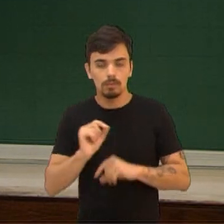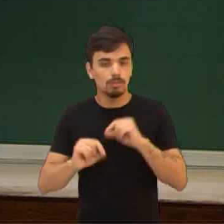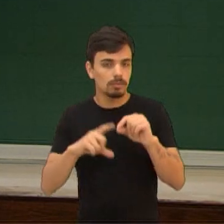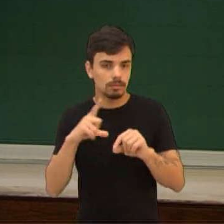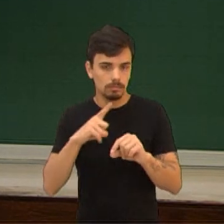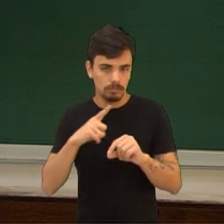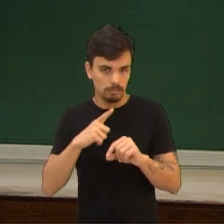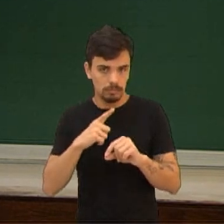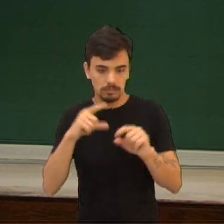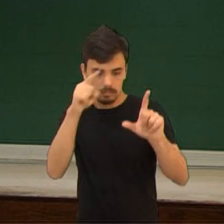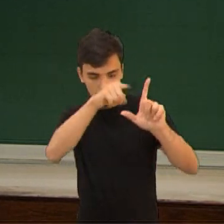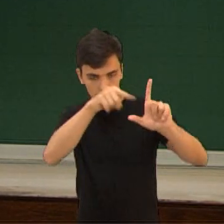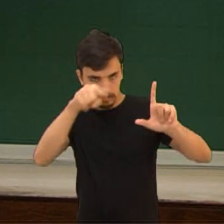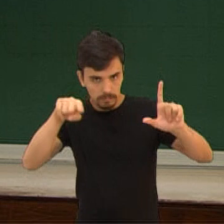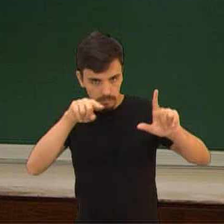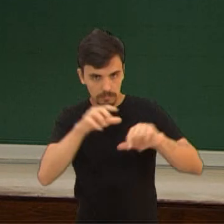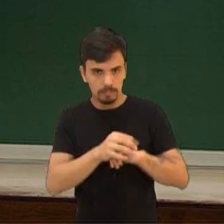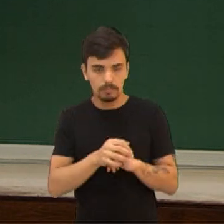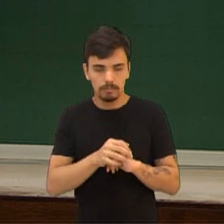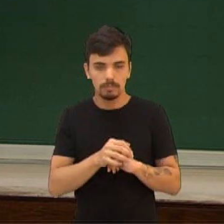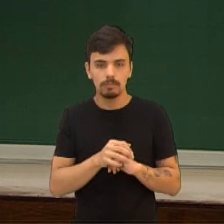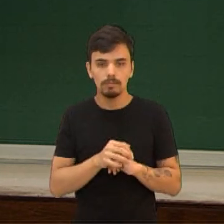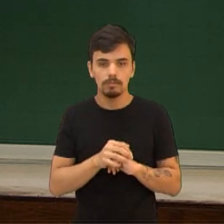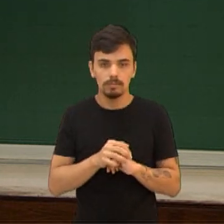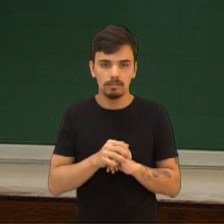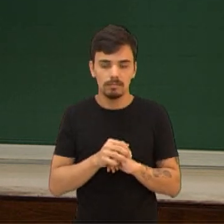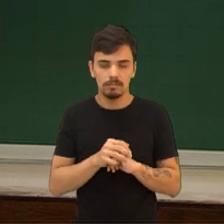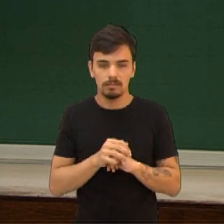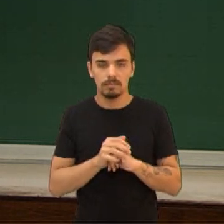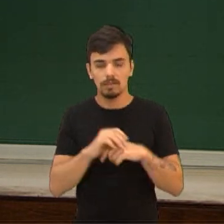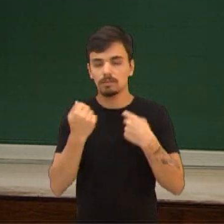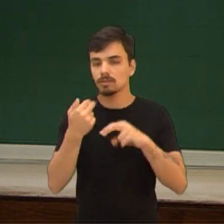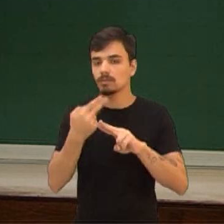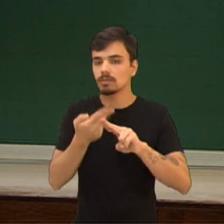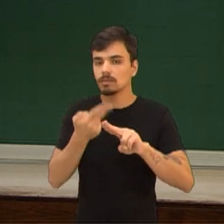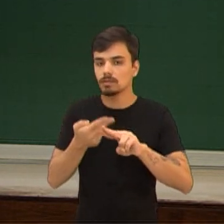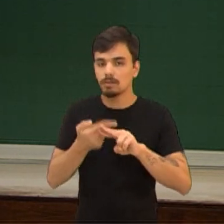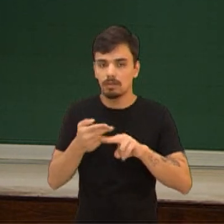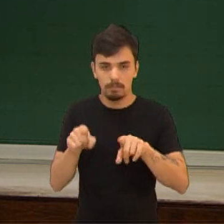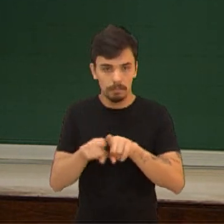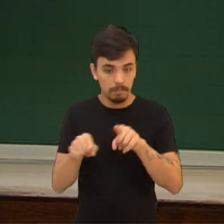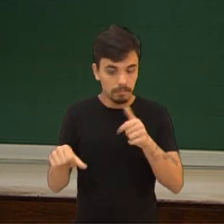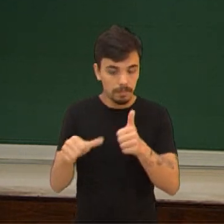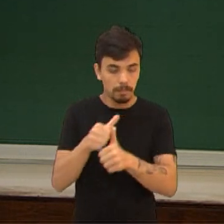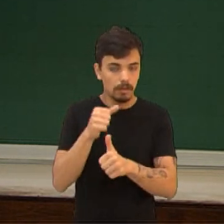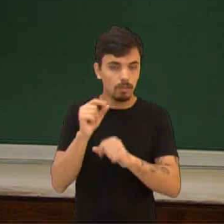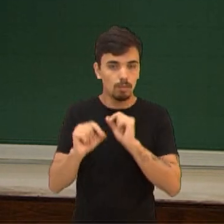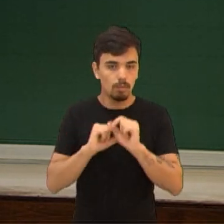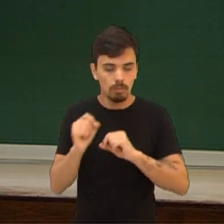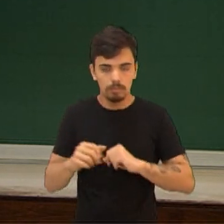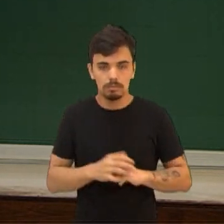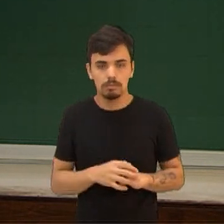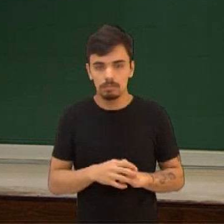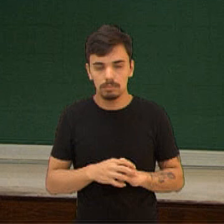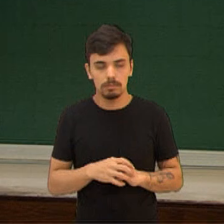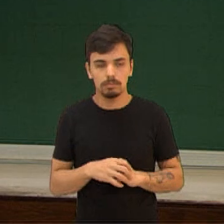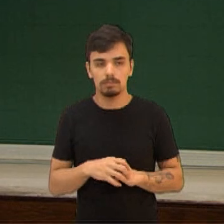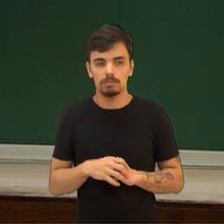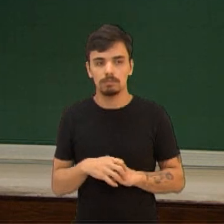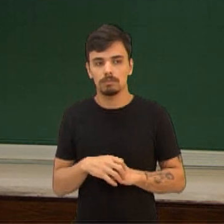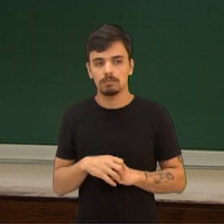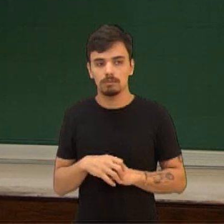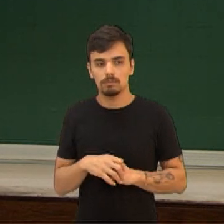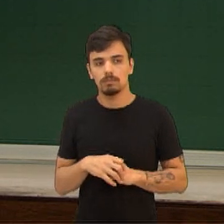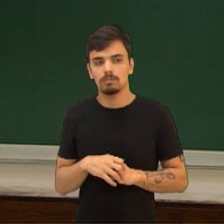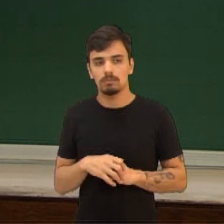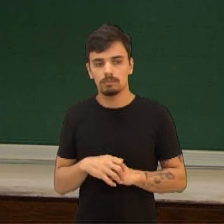gráfico? Carga e tensão. Carga e tensão, opa, então vou usar a primeira, que é mais fácil. Ok? Então vamos lá.